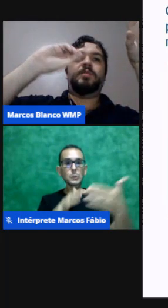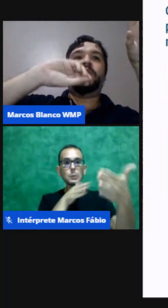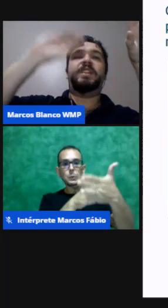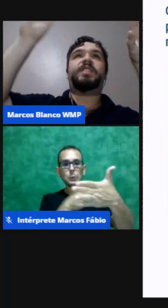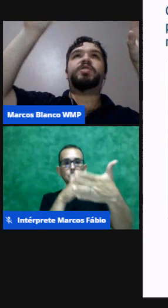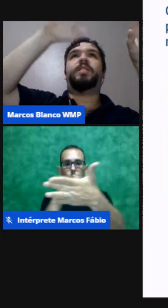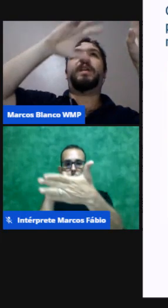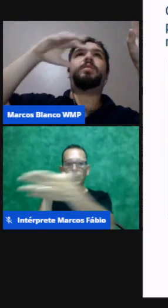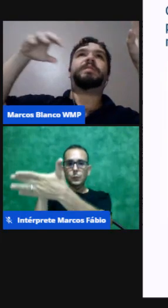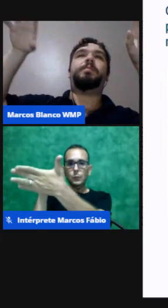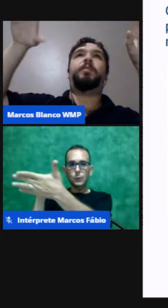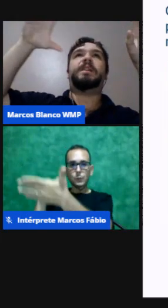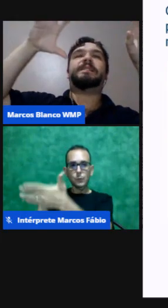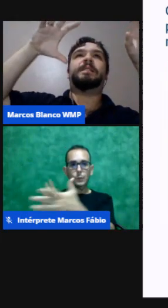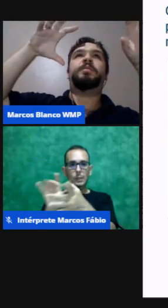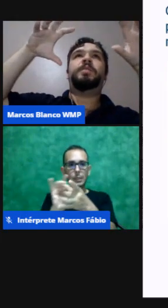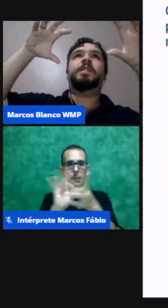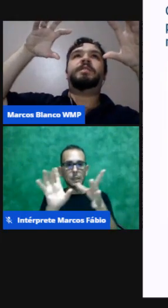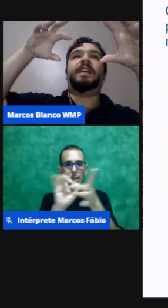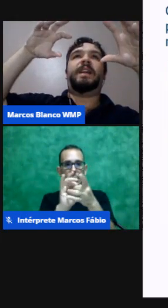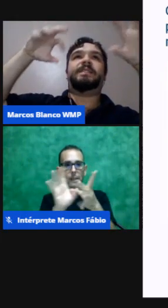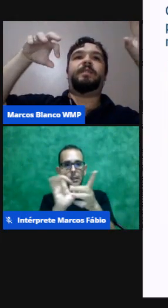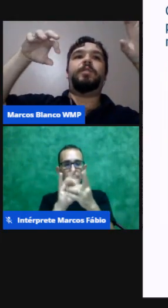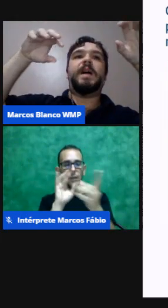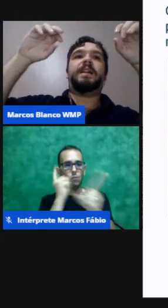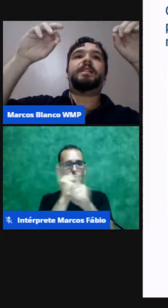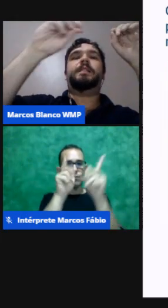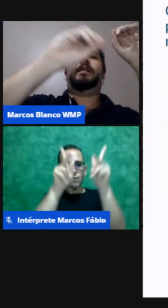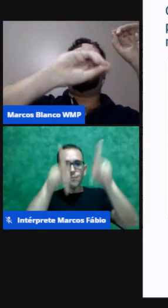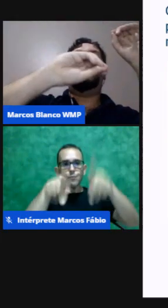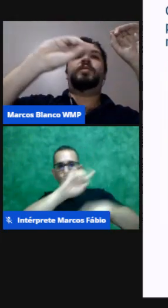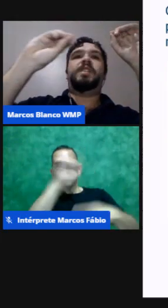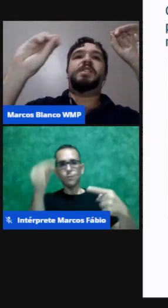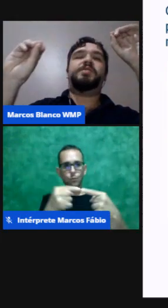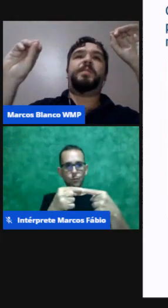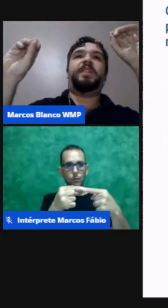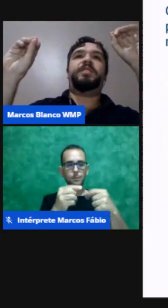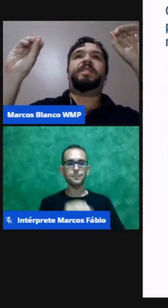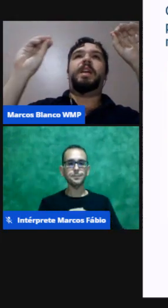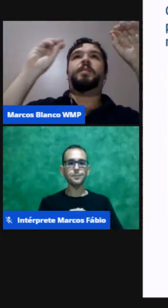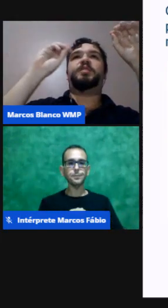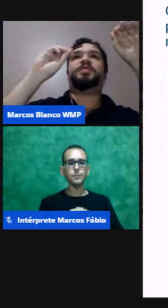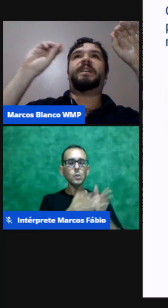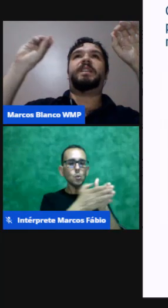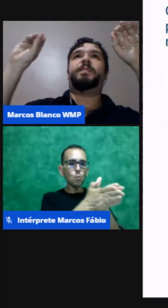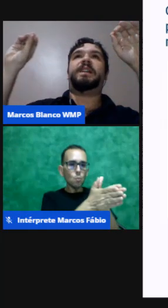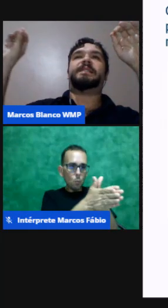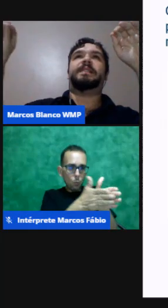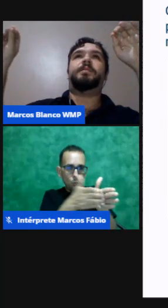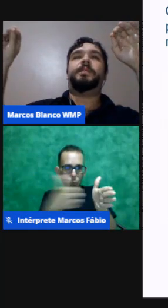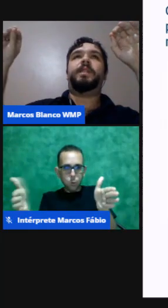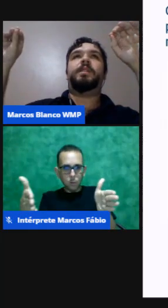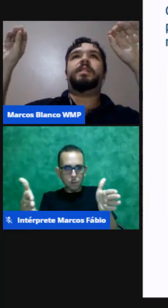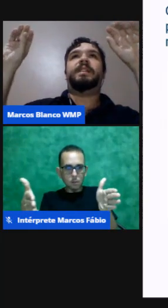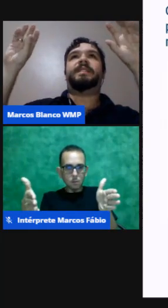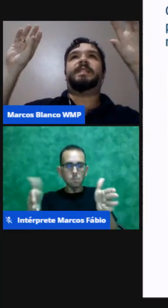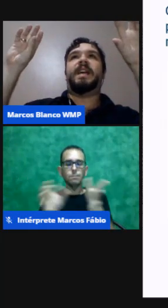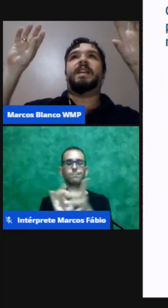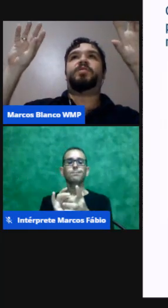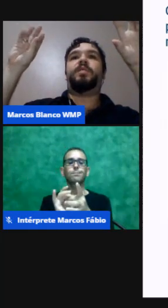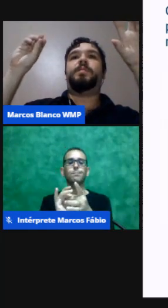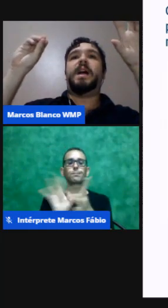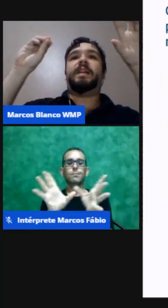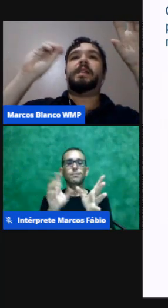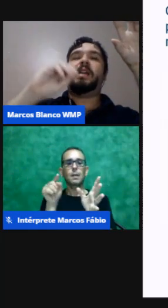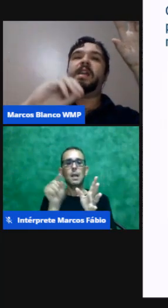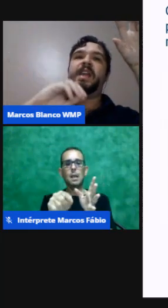liberação, no início a gente só vai encontrar a população de Aedes sem Wolbachia, durante um período de tempo a gente faz a liberação